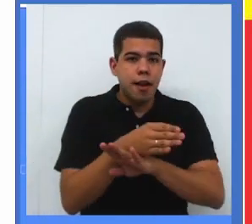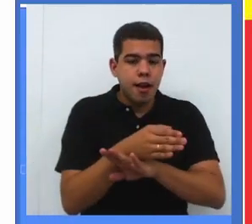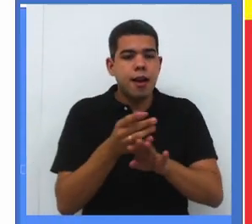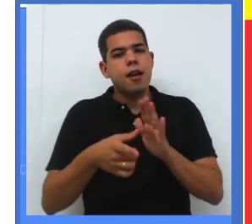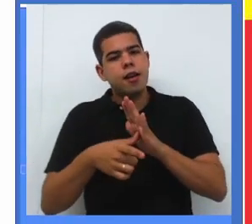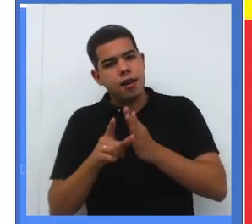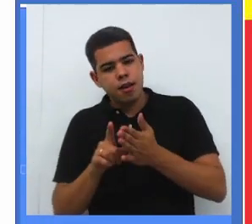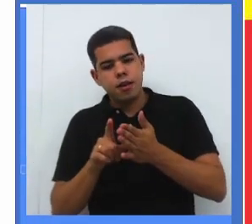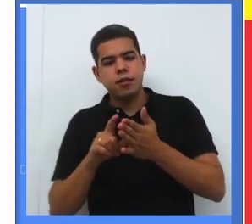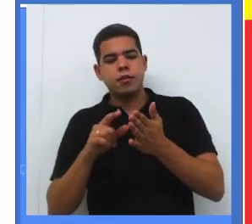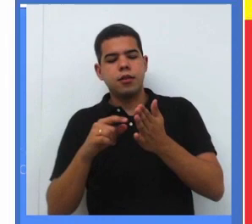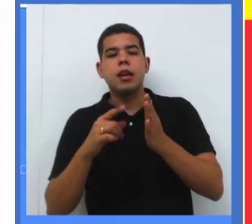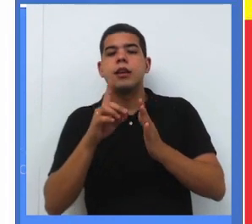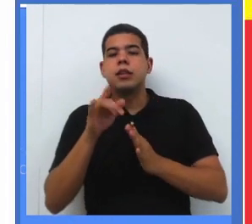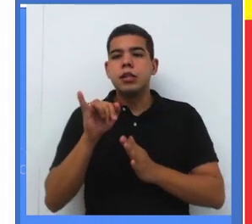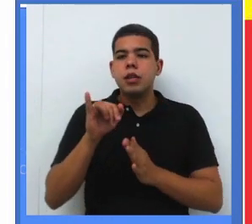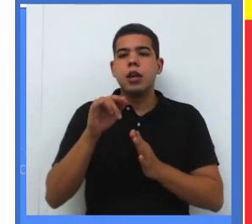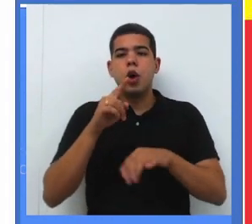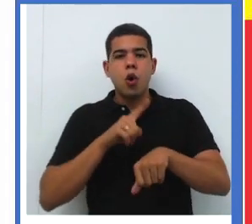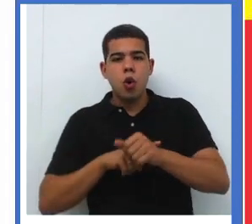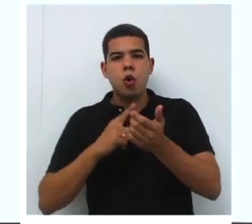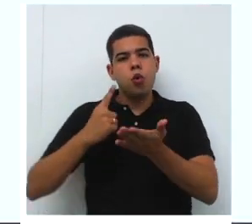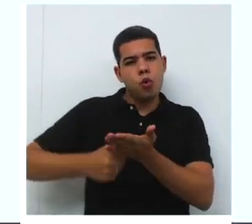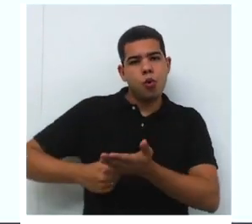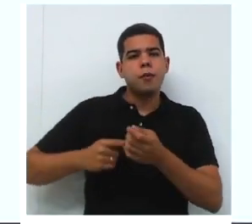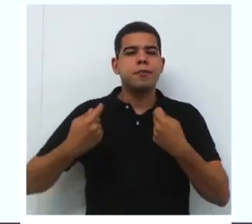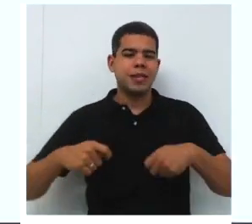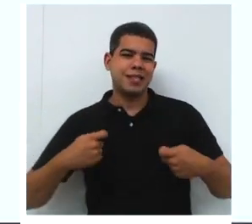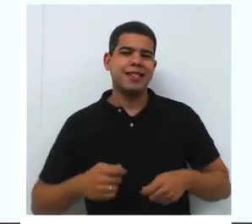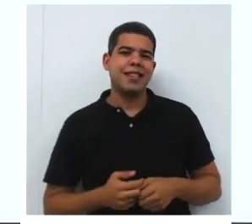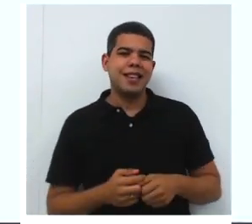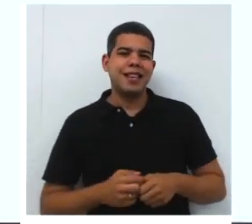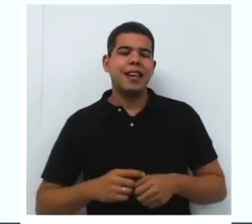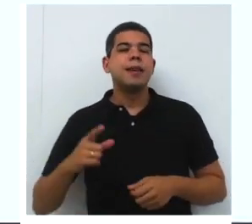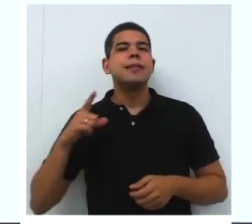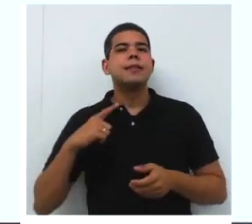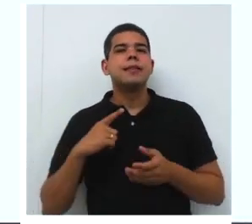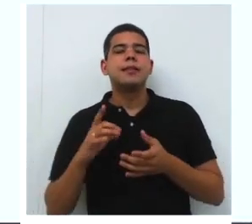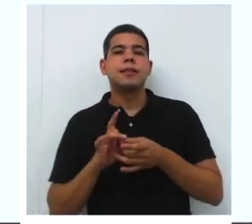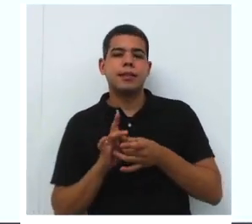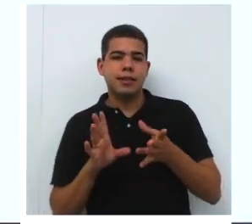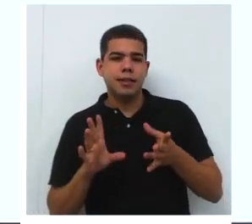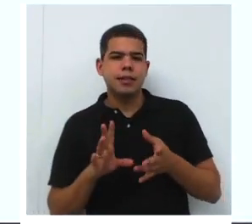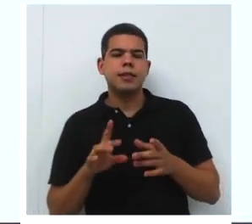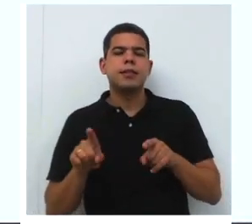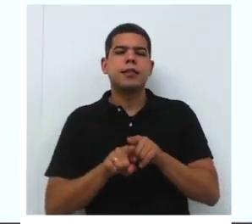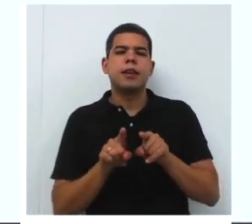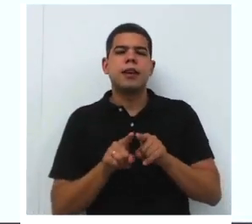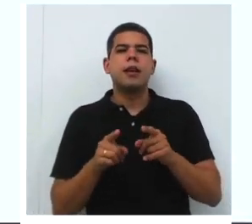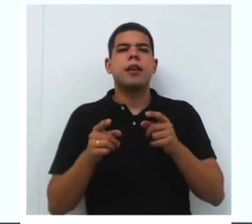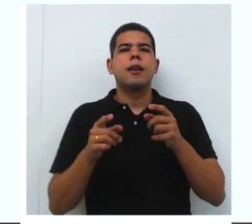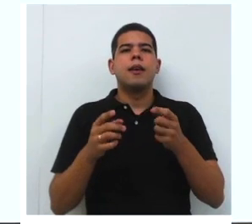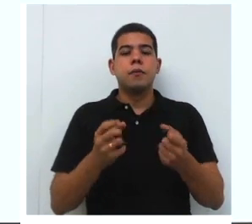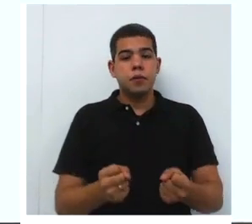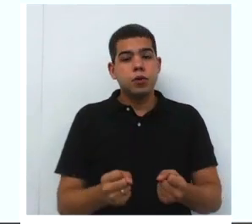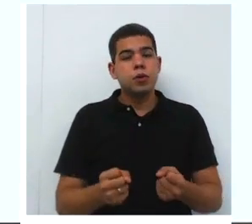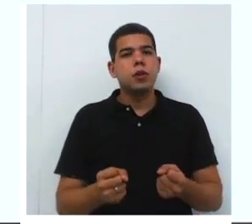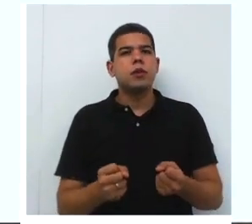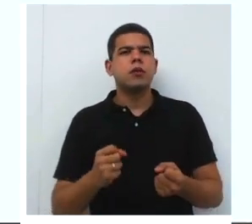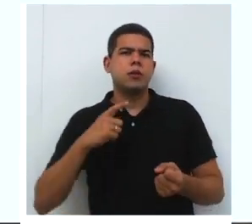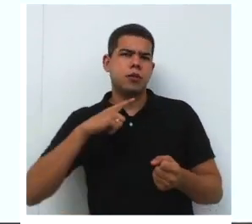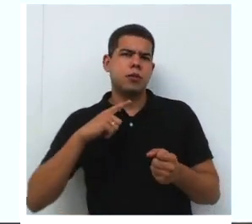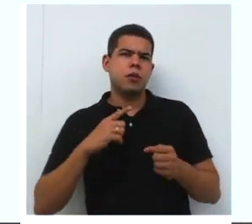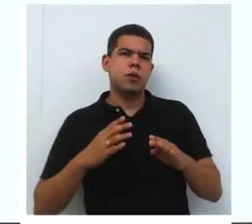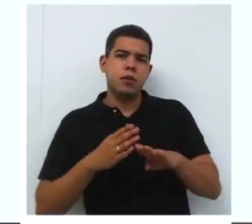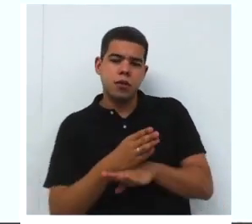agendamento. Então, você vai ter essa permissão, essa autorização, essa concessão